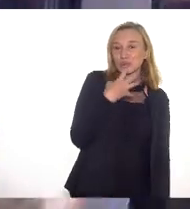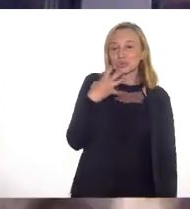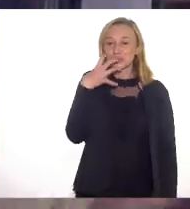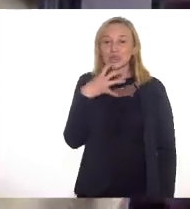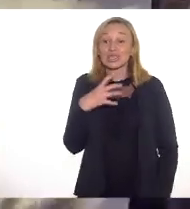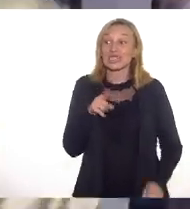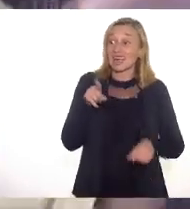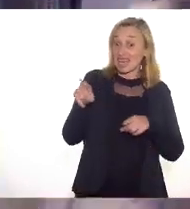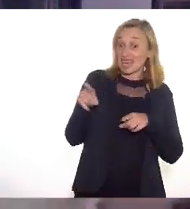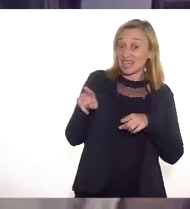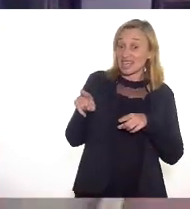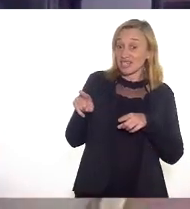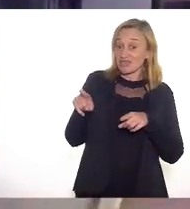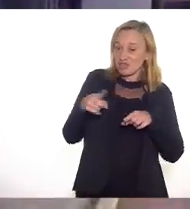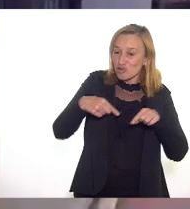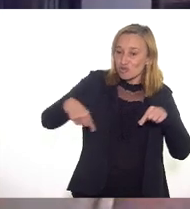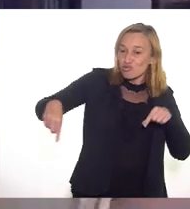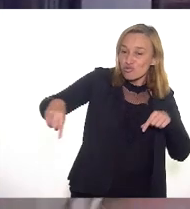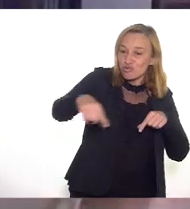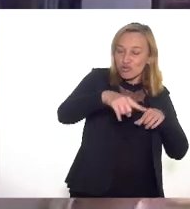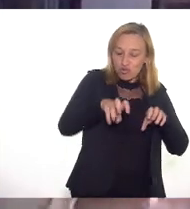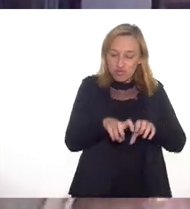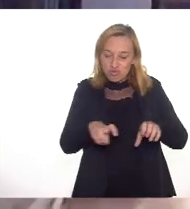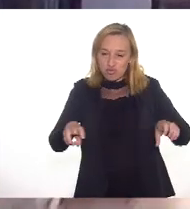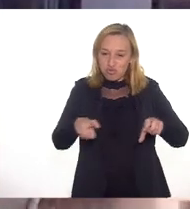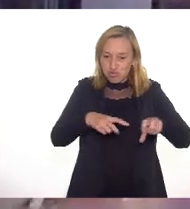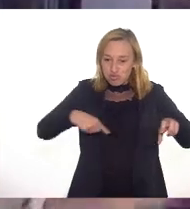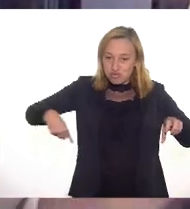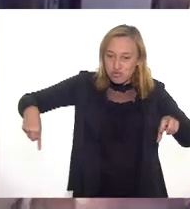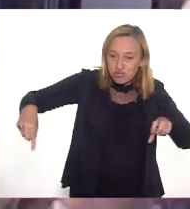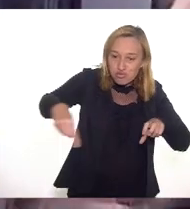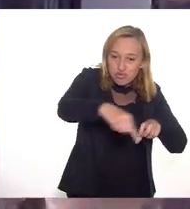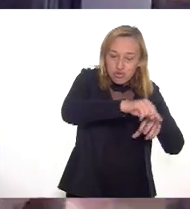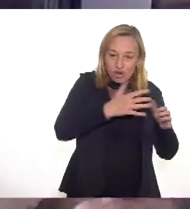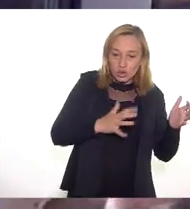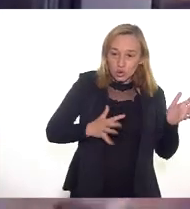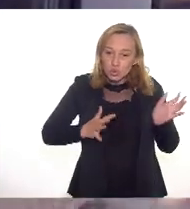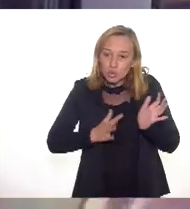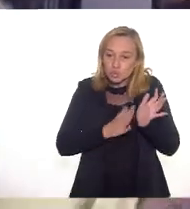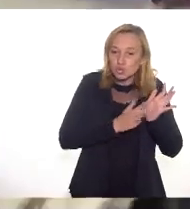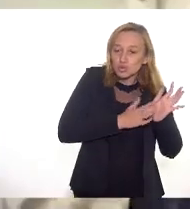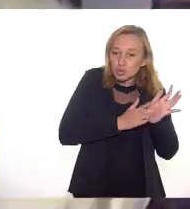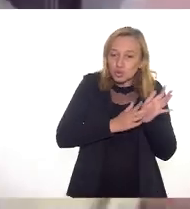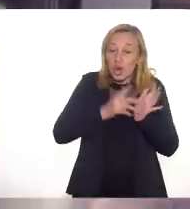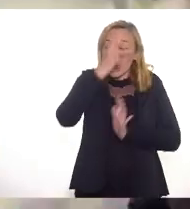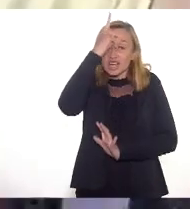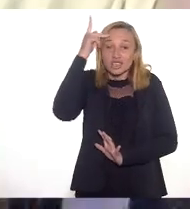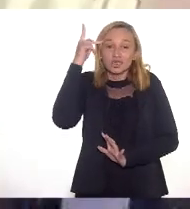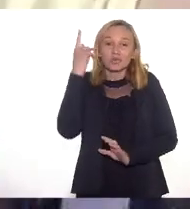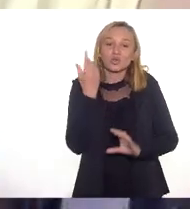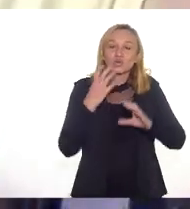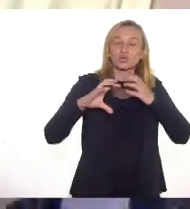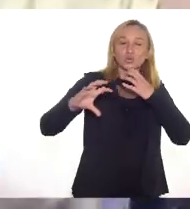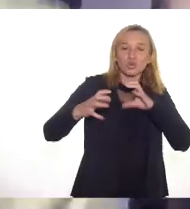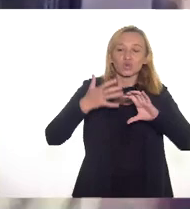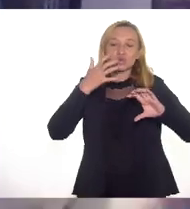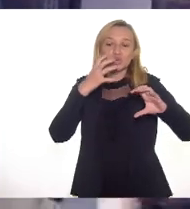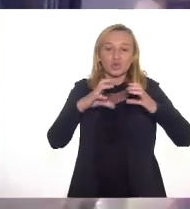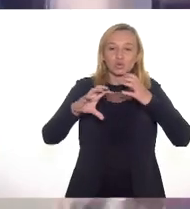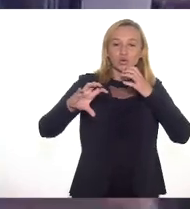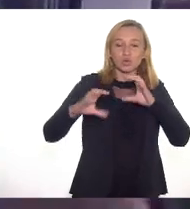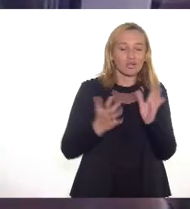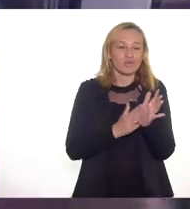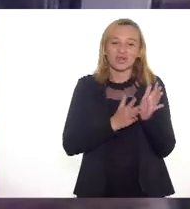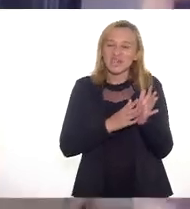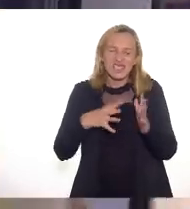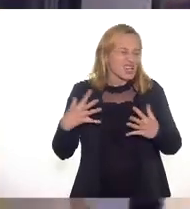aqueles que ficam em torno daquela mesa maravilhosa de músicos, que são exatamente as pessoas cantando as músicas que são levadas.